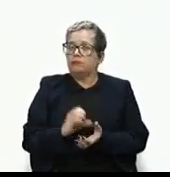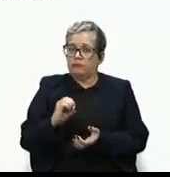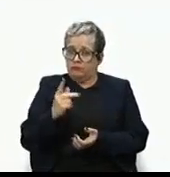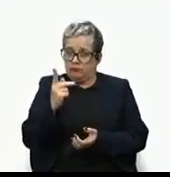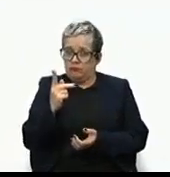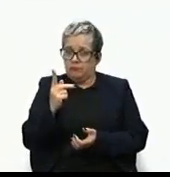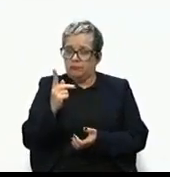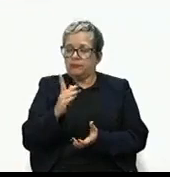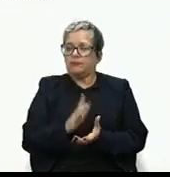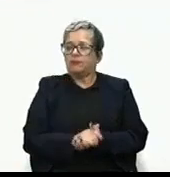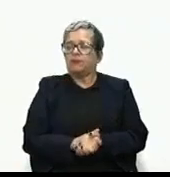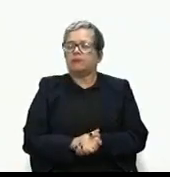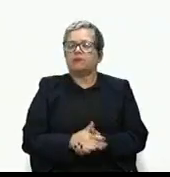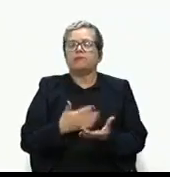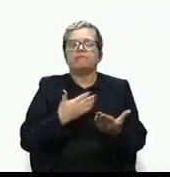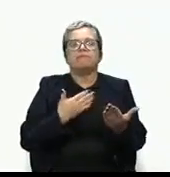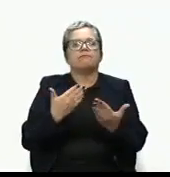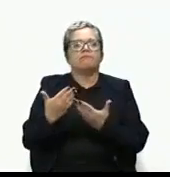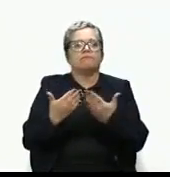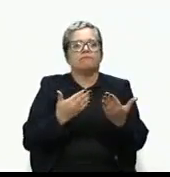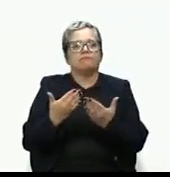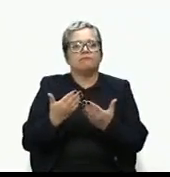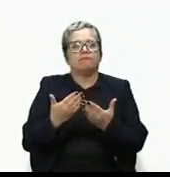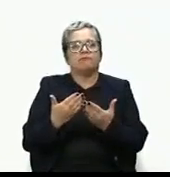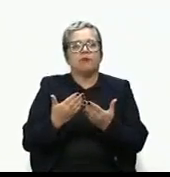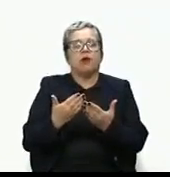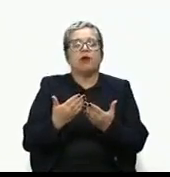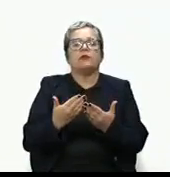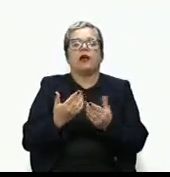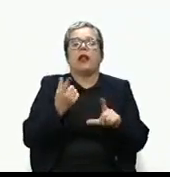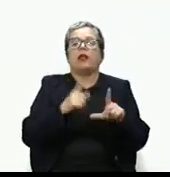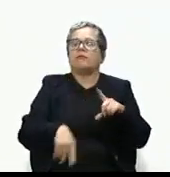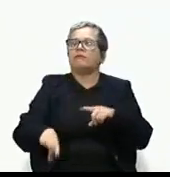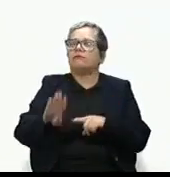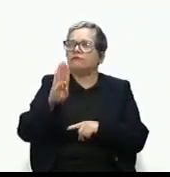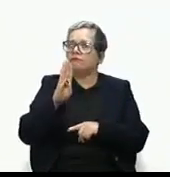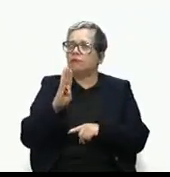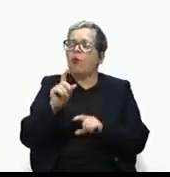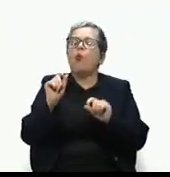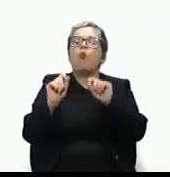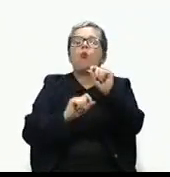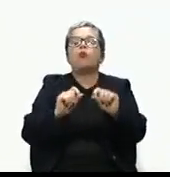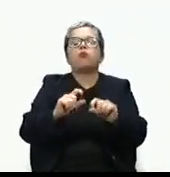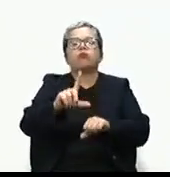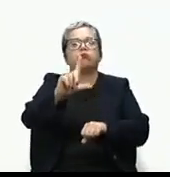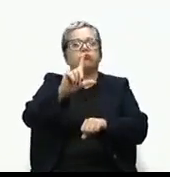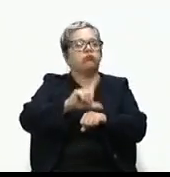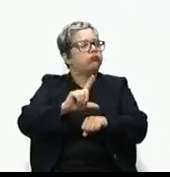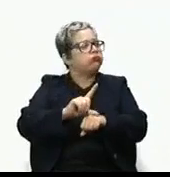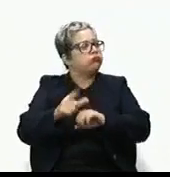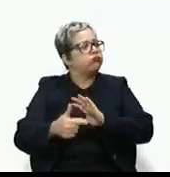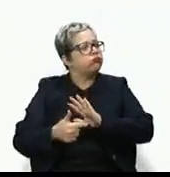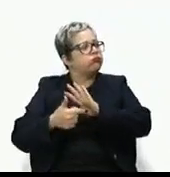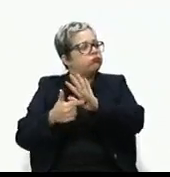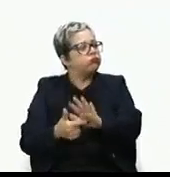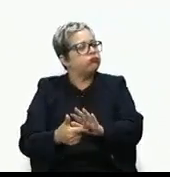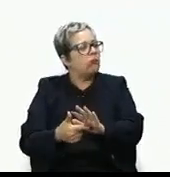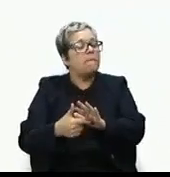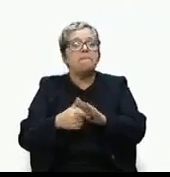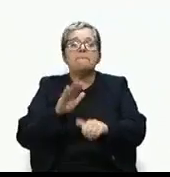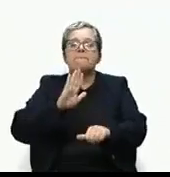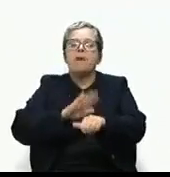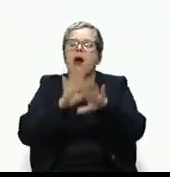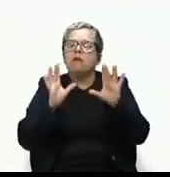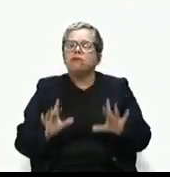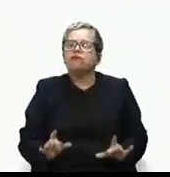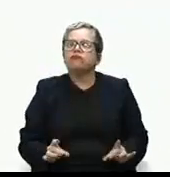Ok? Vamos analisar agora o item B. Qual loja apresentou o maior